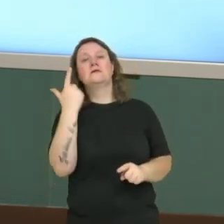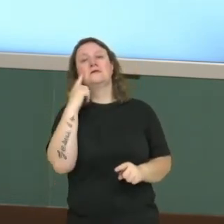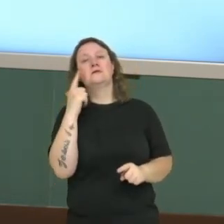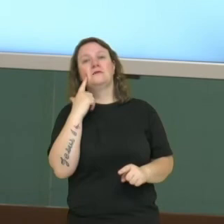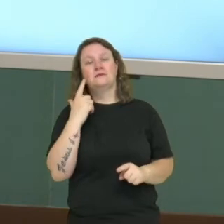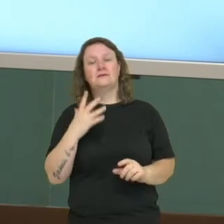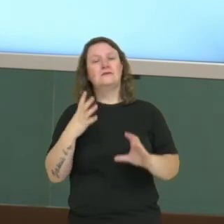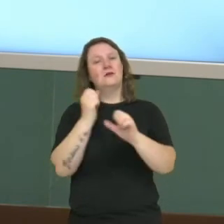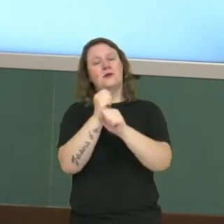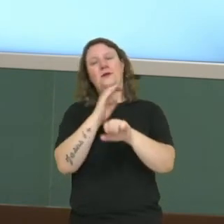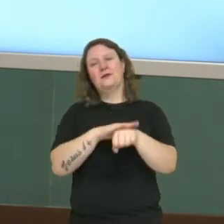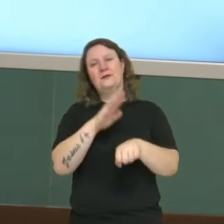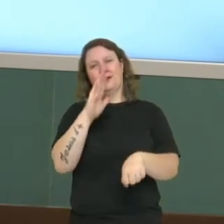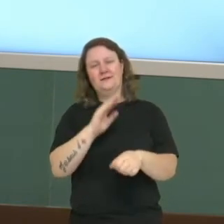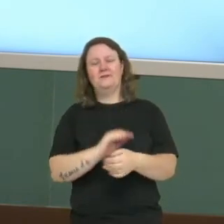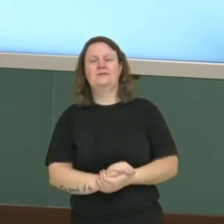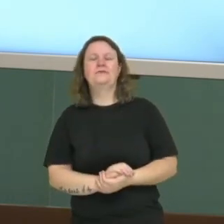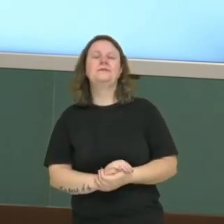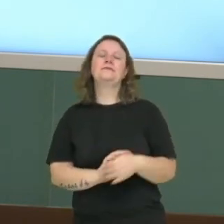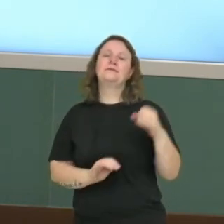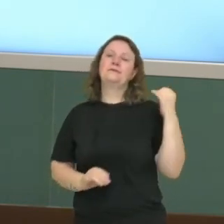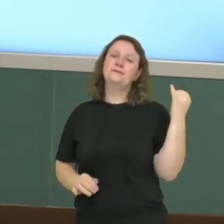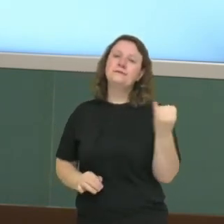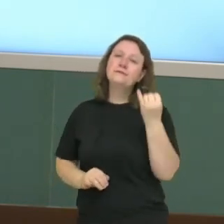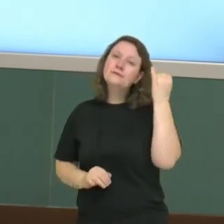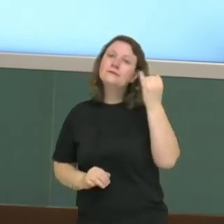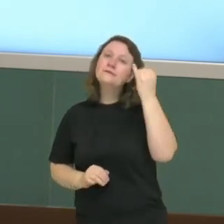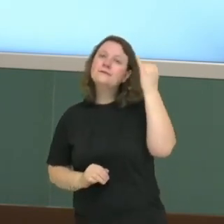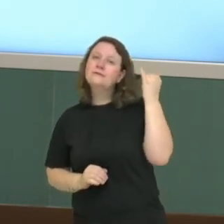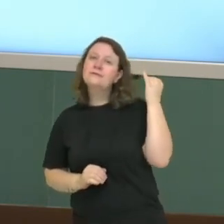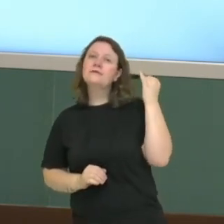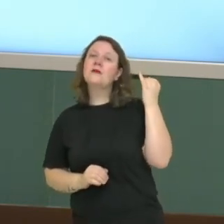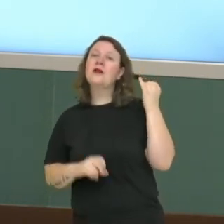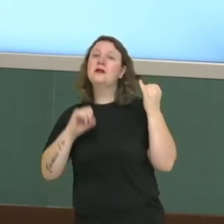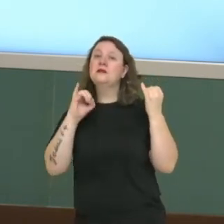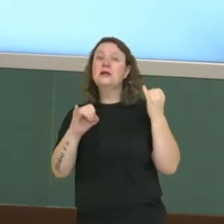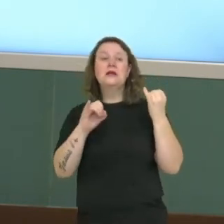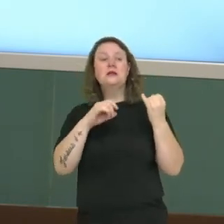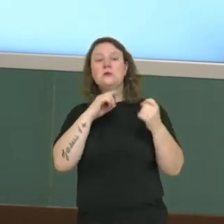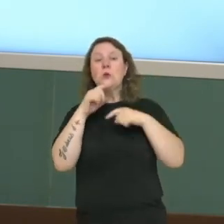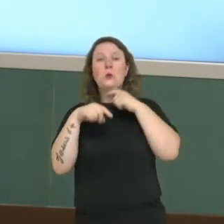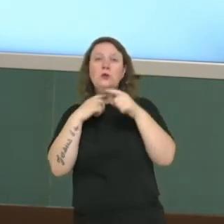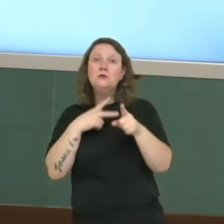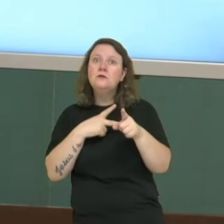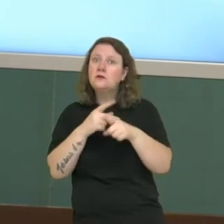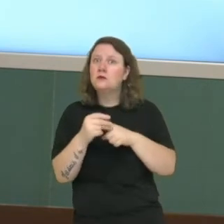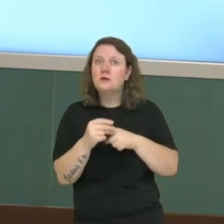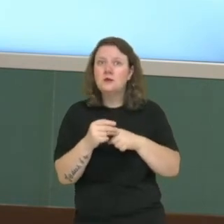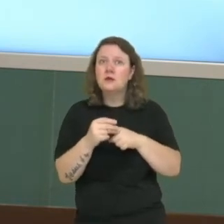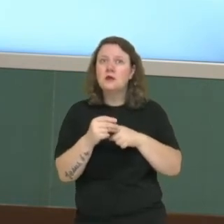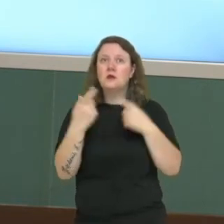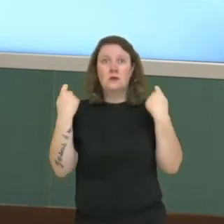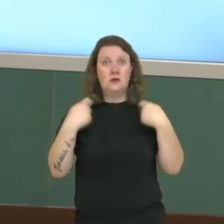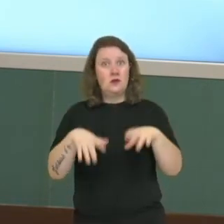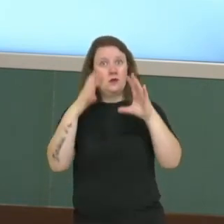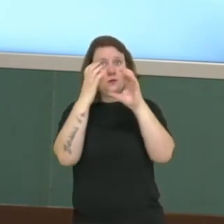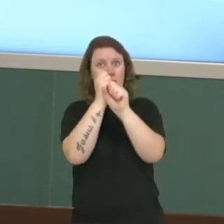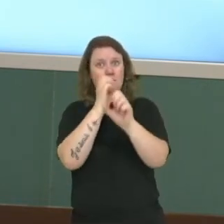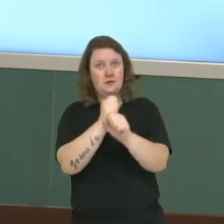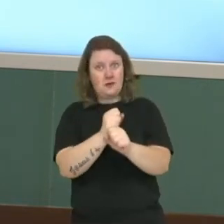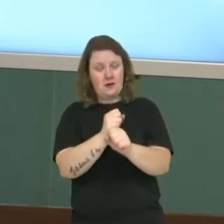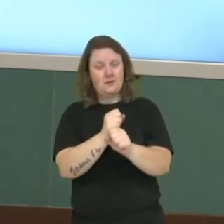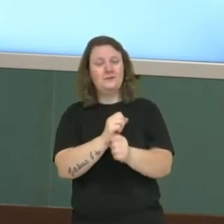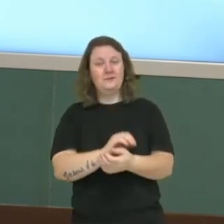maior pontuação, tá? Então, o importante, se você não consegue vencer todas as provas, é pontuar bem em todas elas,